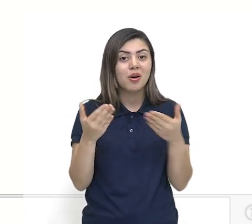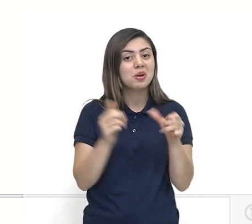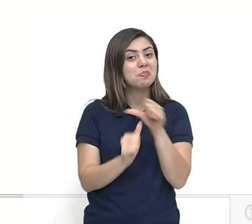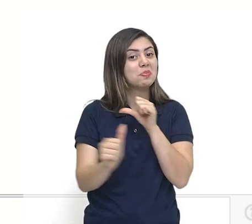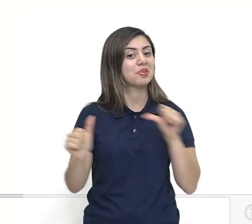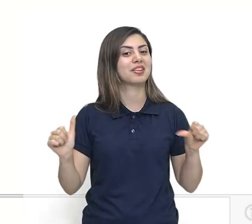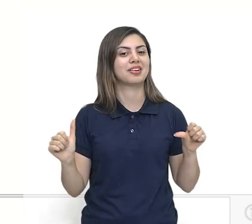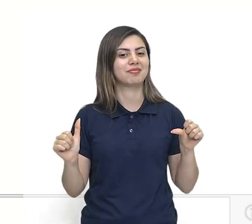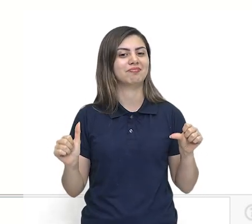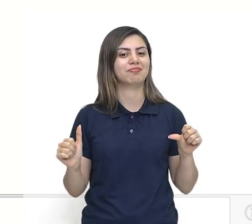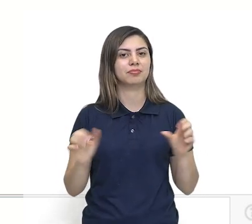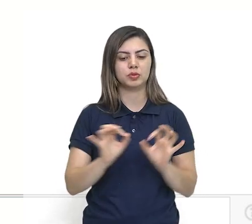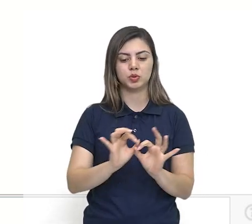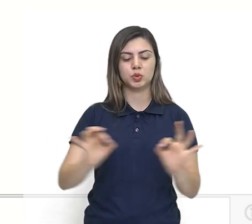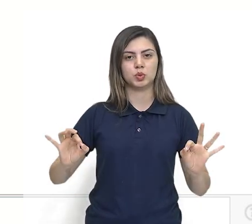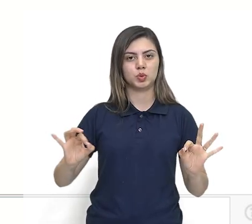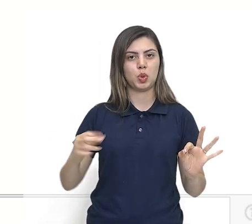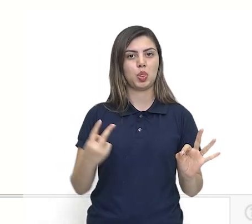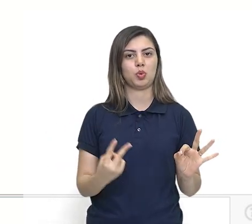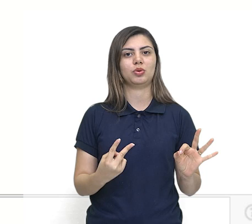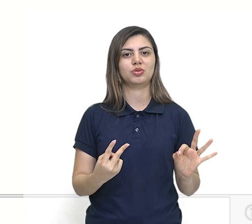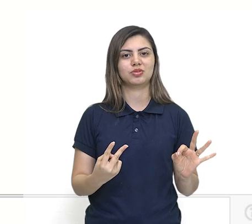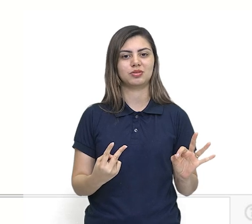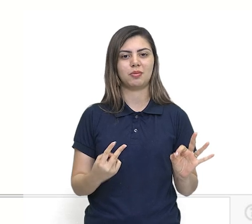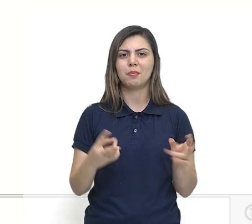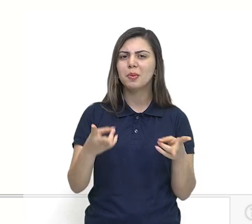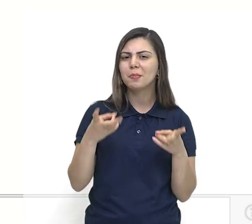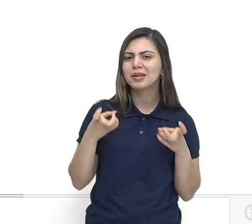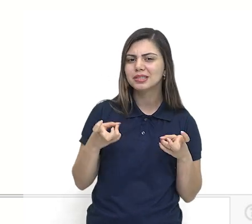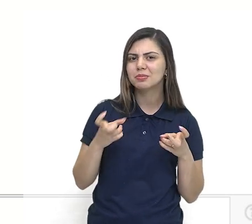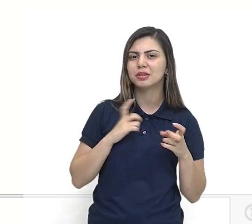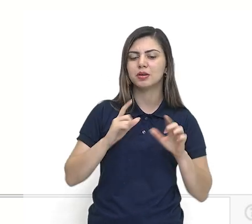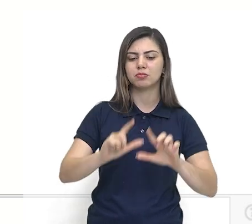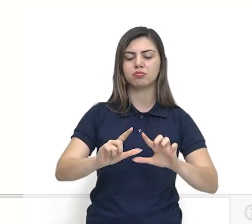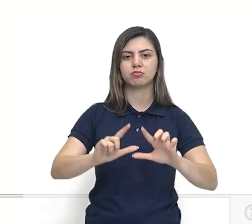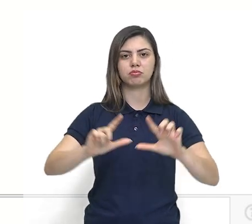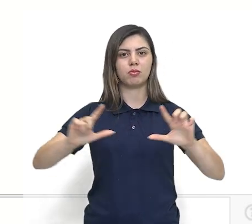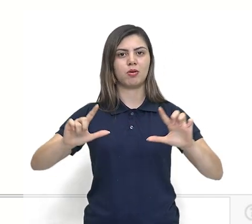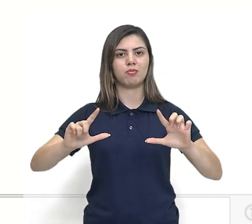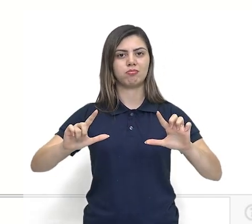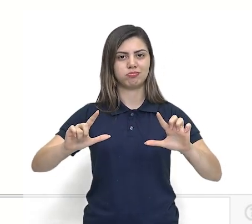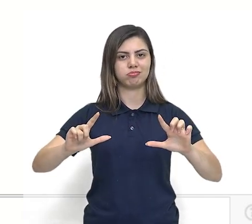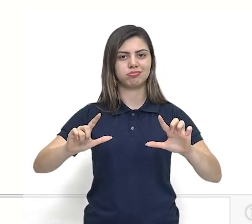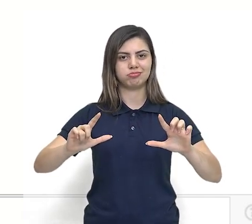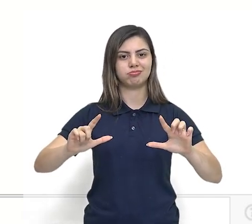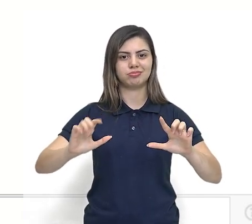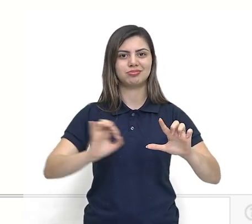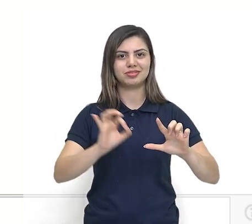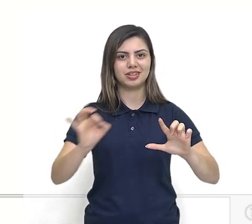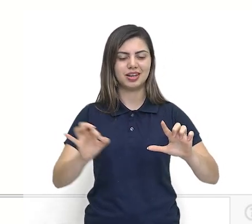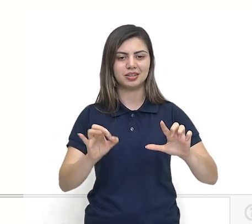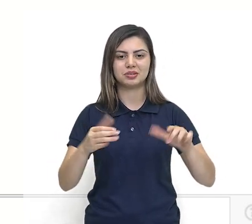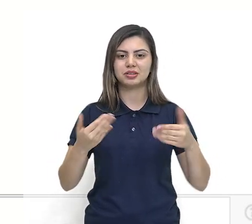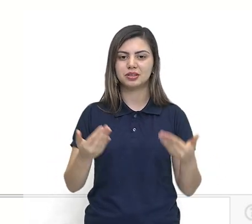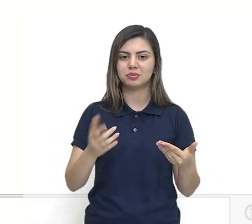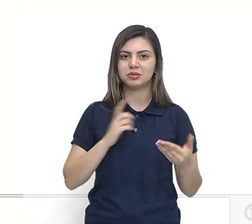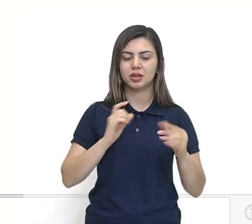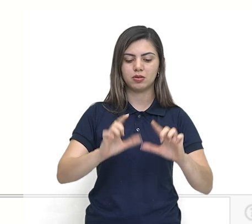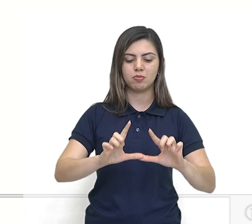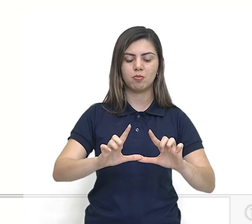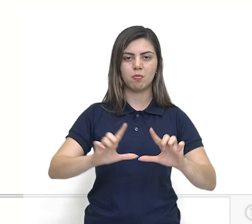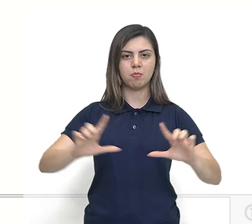vai valer 2. Olha o que aconteceu. O triângulo aumentou, né? Óbvio. Eu aumentei o tamanho do